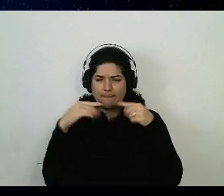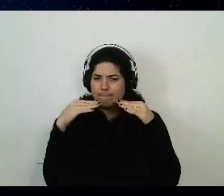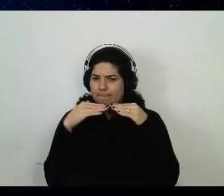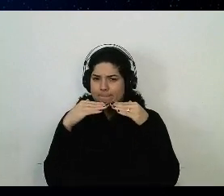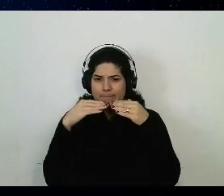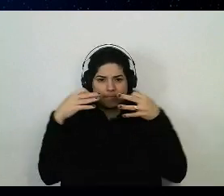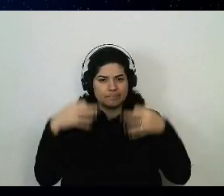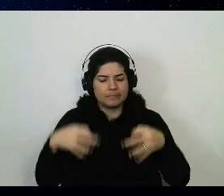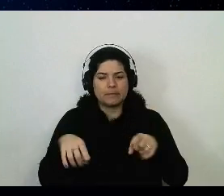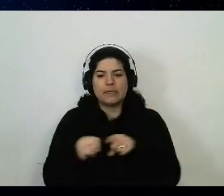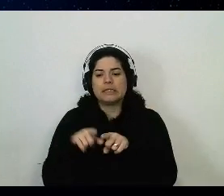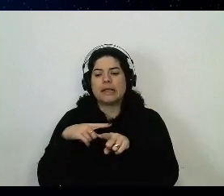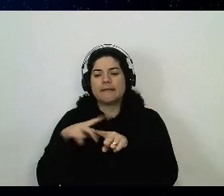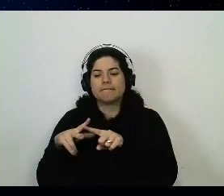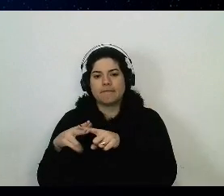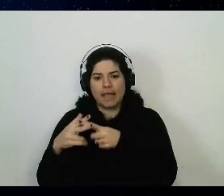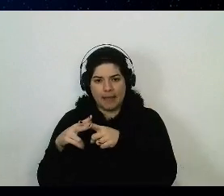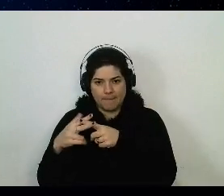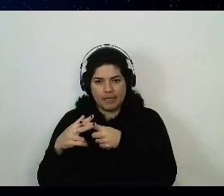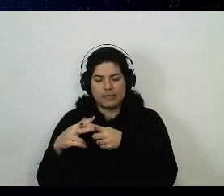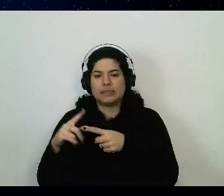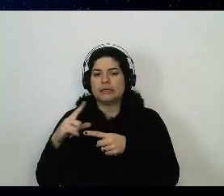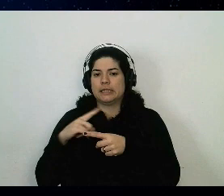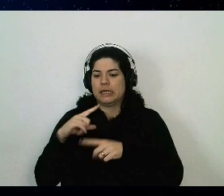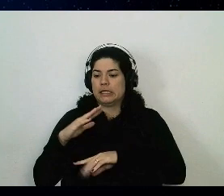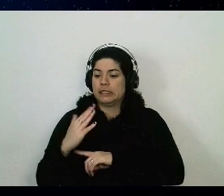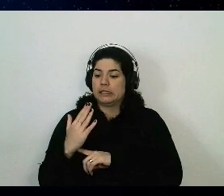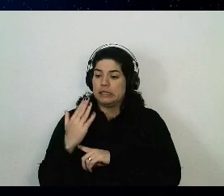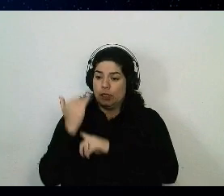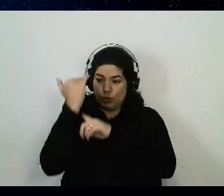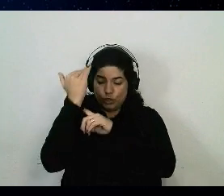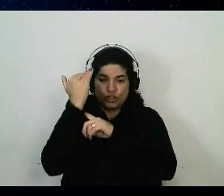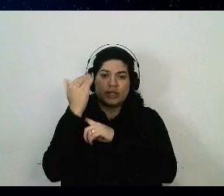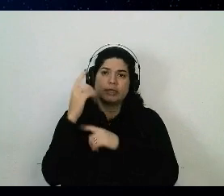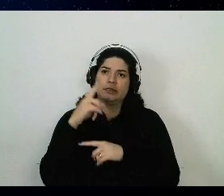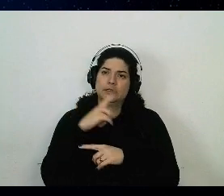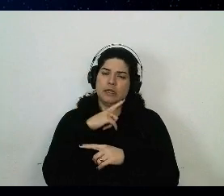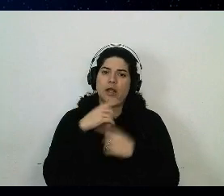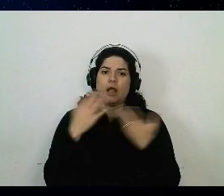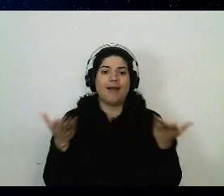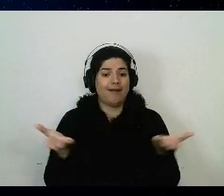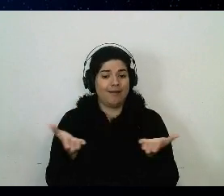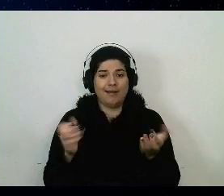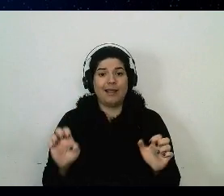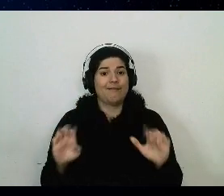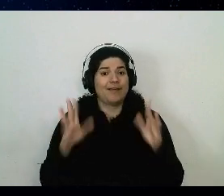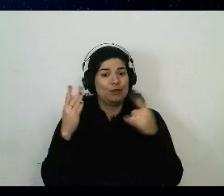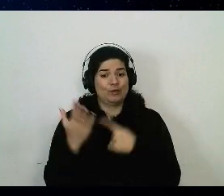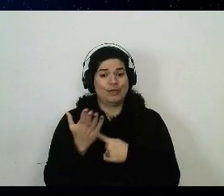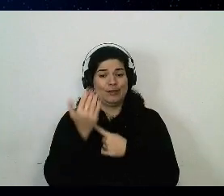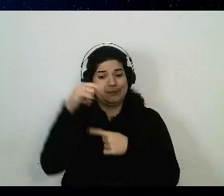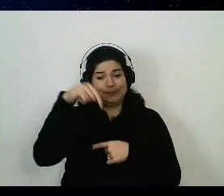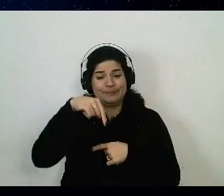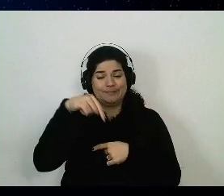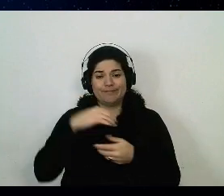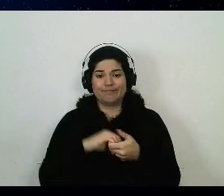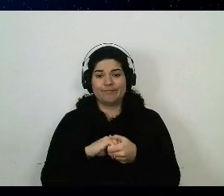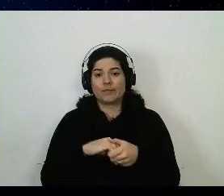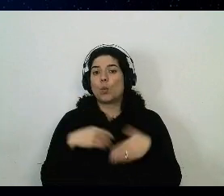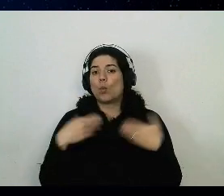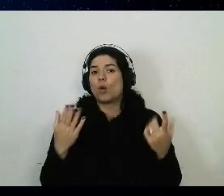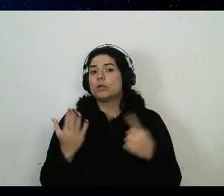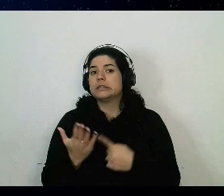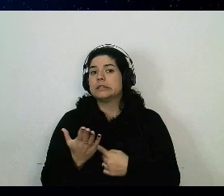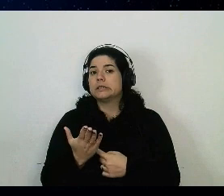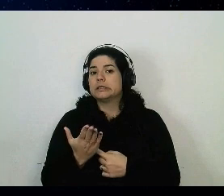temos ferramentas, nós temos tecnologia envolvidas. Putz, a gente está no evento de tecnologia aqui, né? Então, qual tecnologia em tempo real a